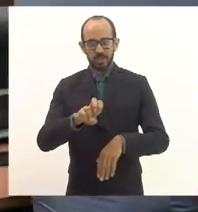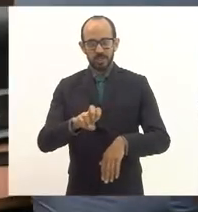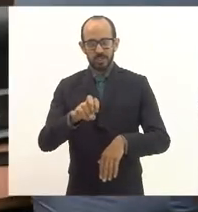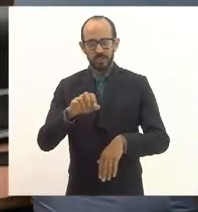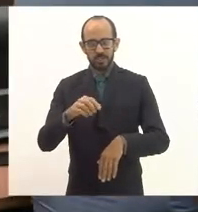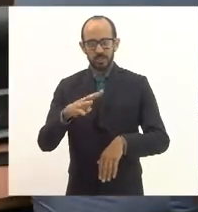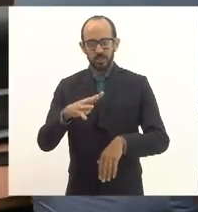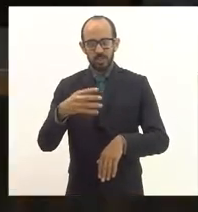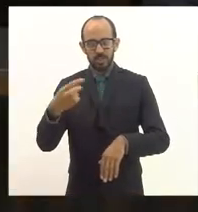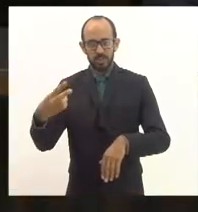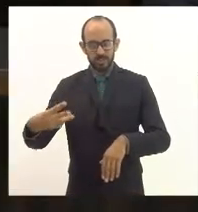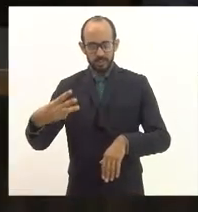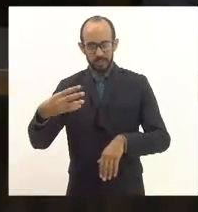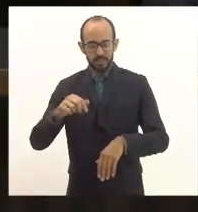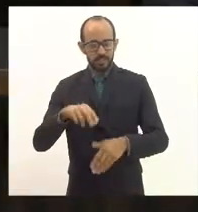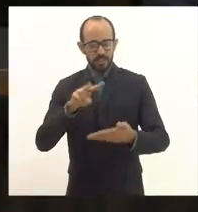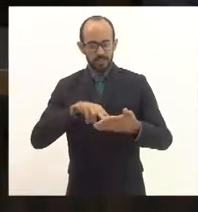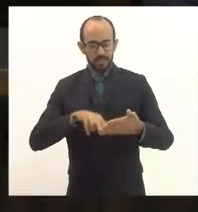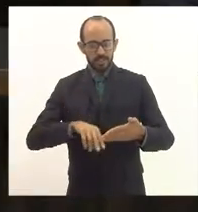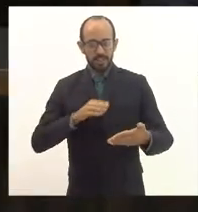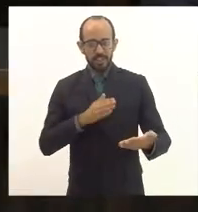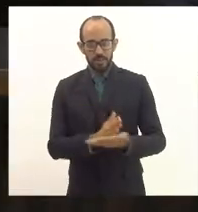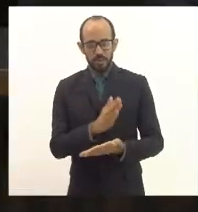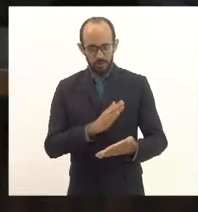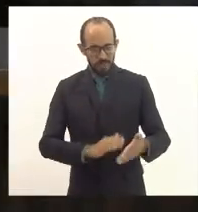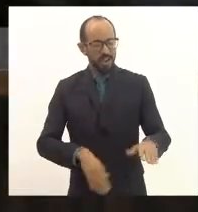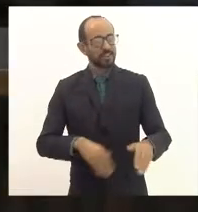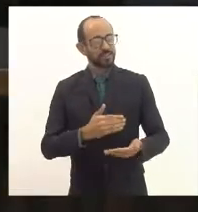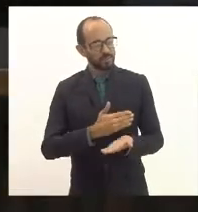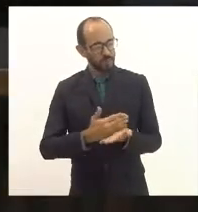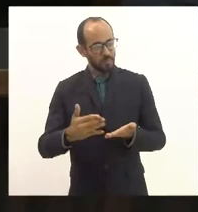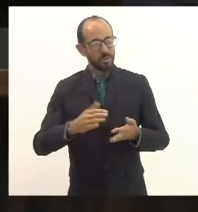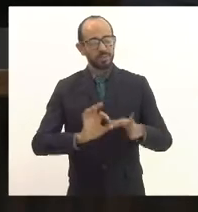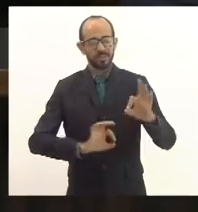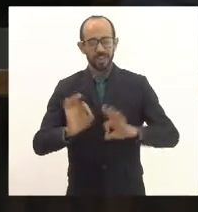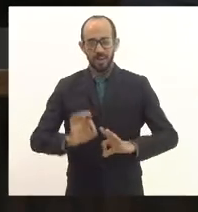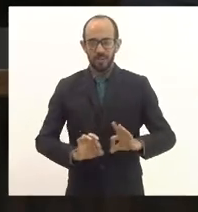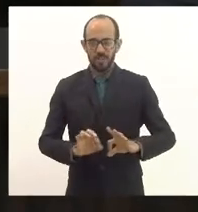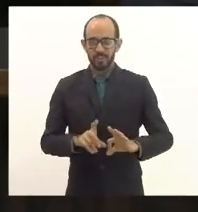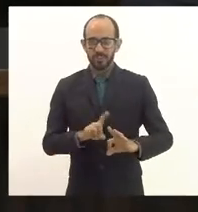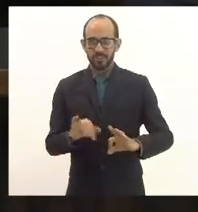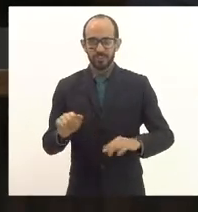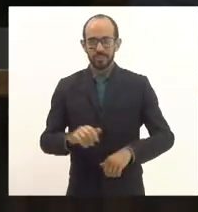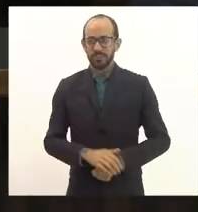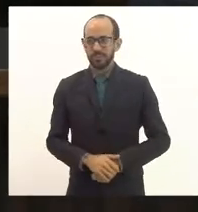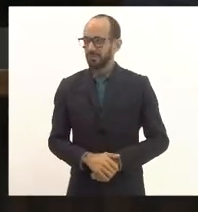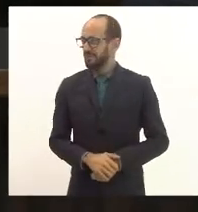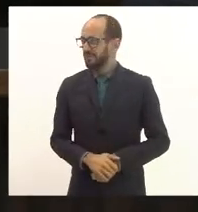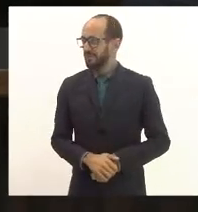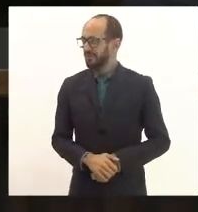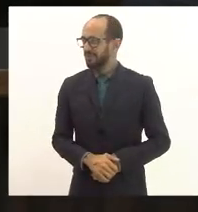15h43. Lida e aprovada a ata, passa-se a ordem do dia.